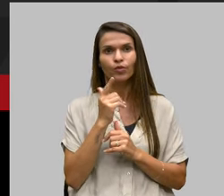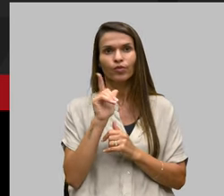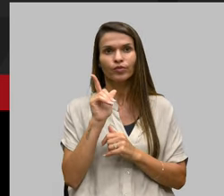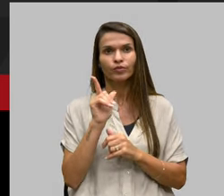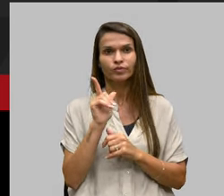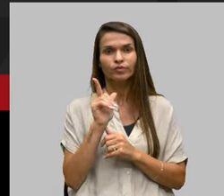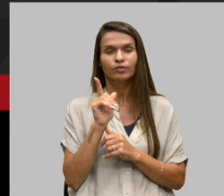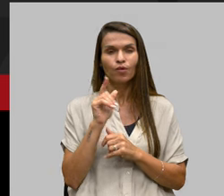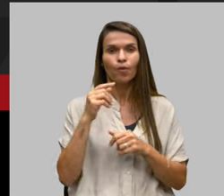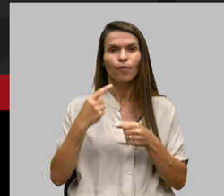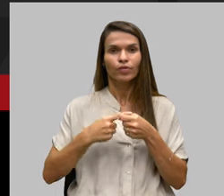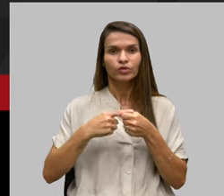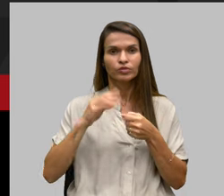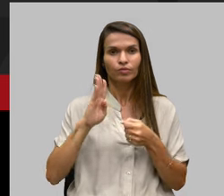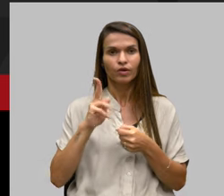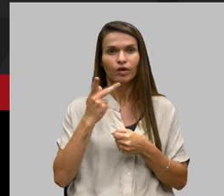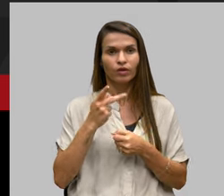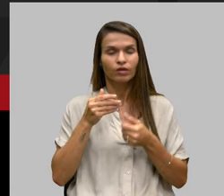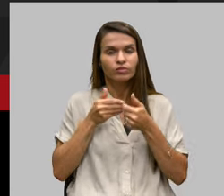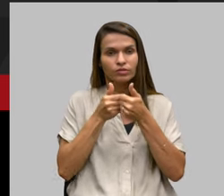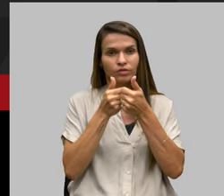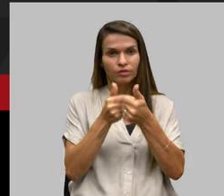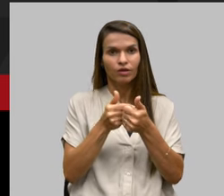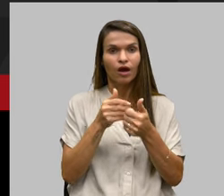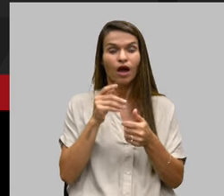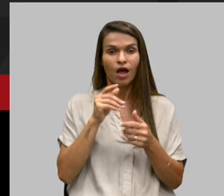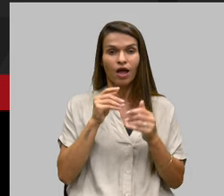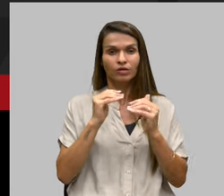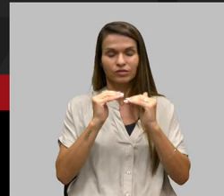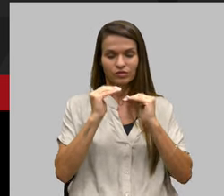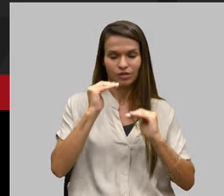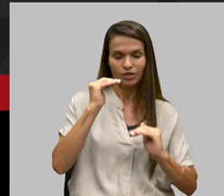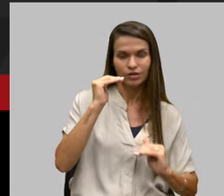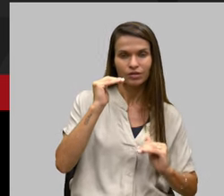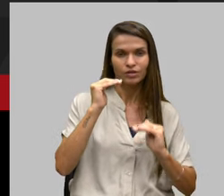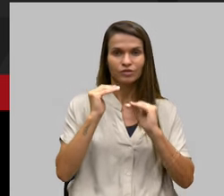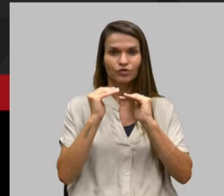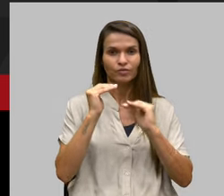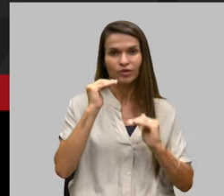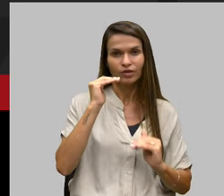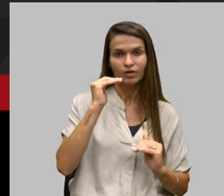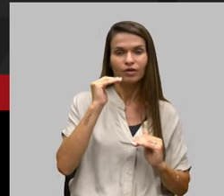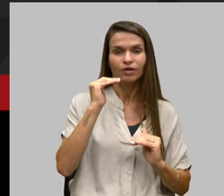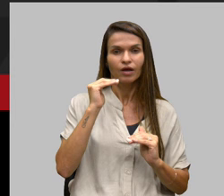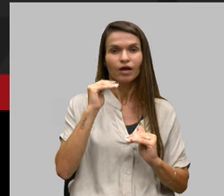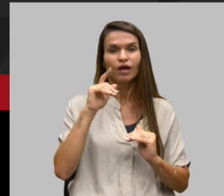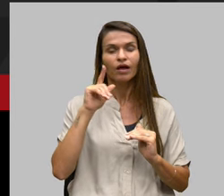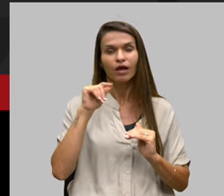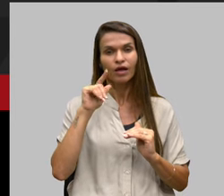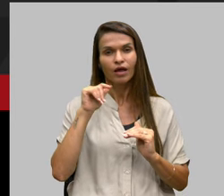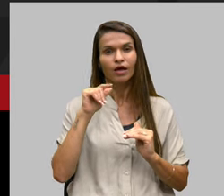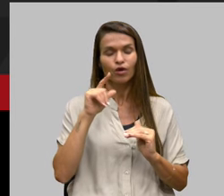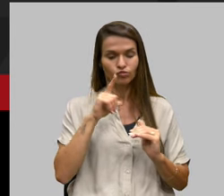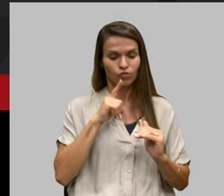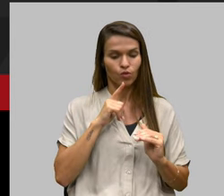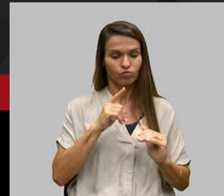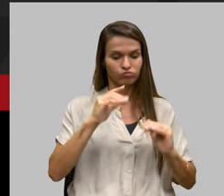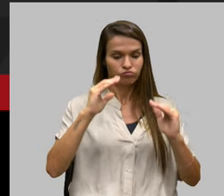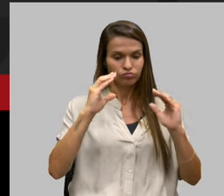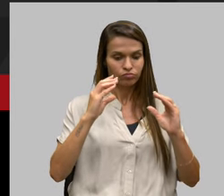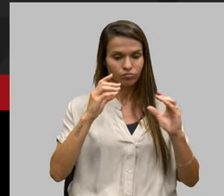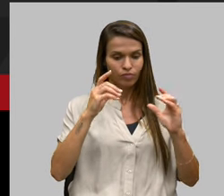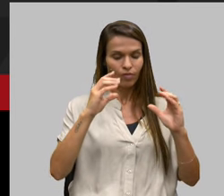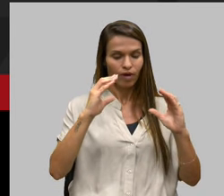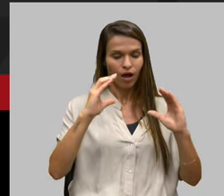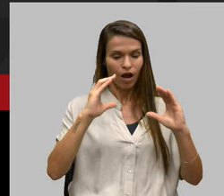município de Belo Horizonte também seguiu que é a segregação de massas e a segregação de massas nada mais é do que eu pegar um regime deficitário